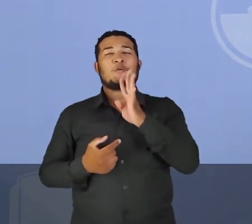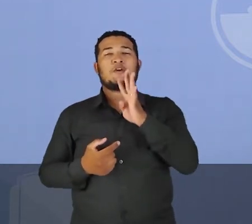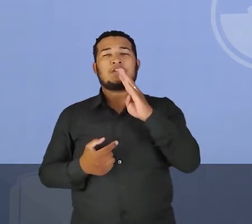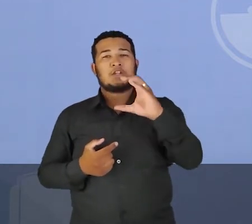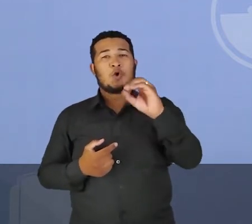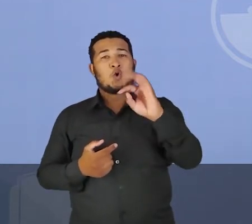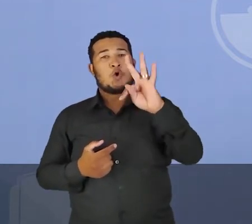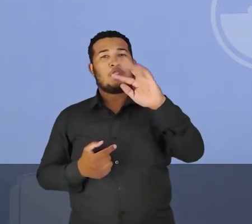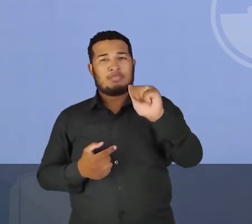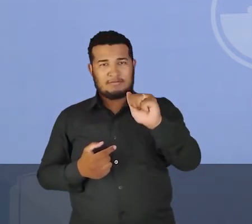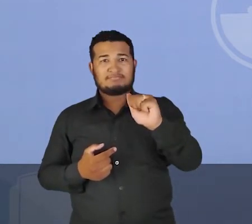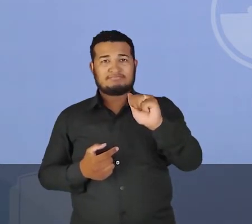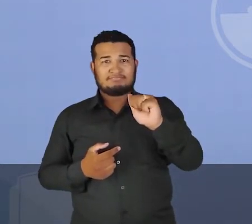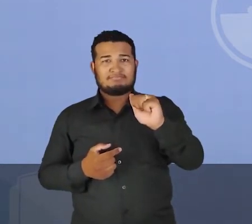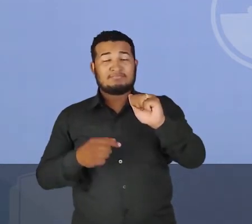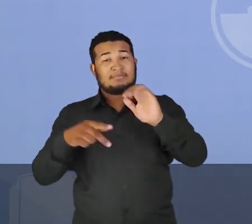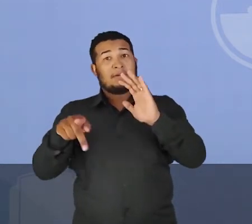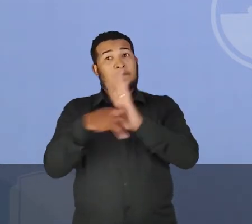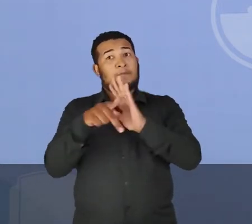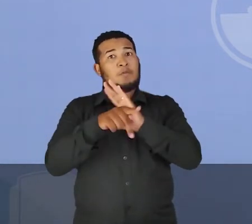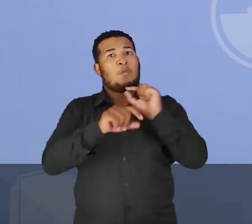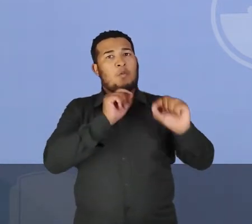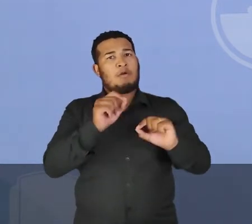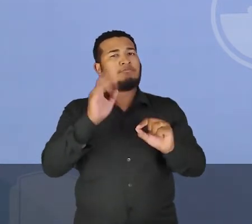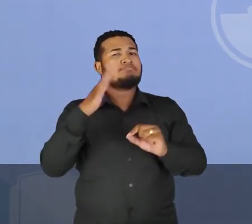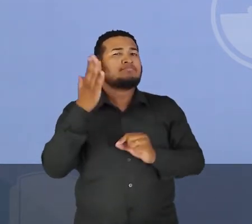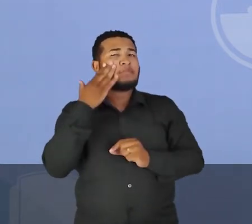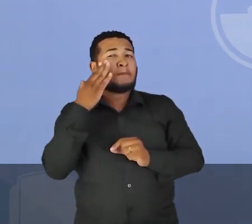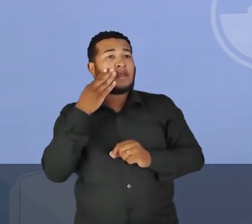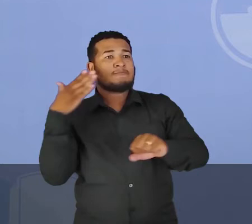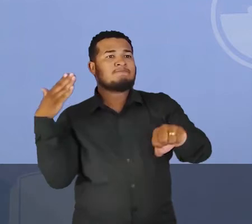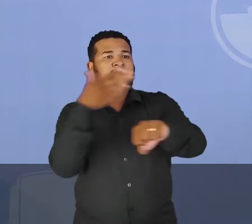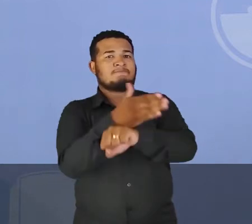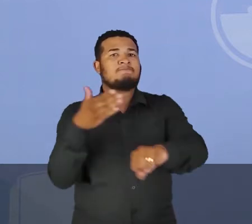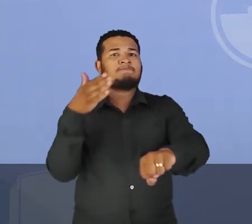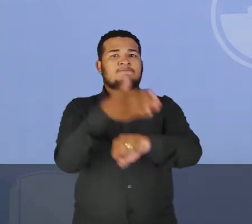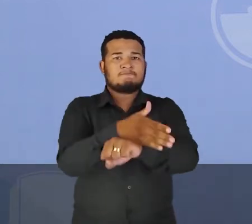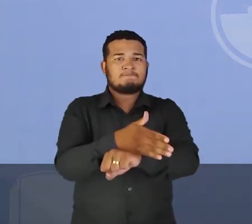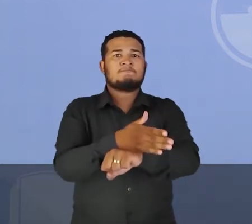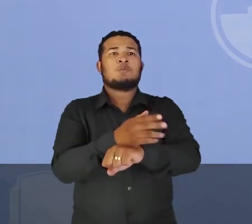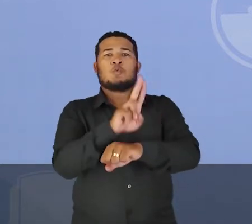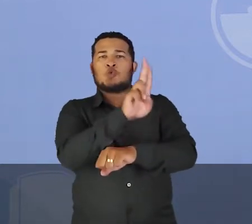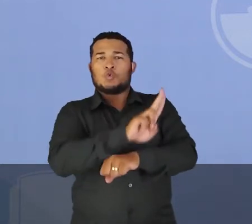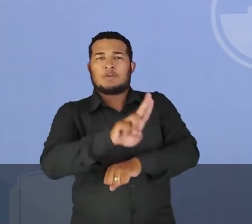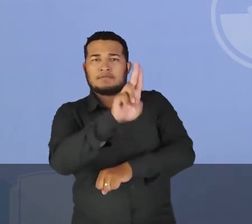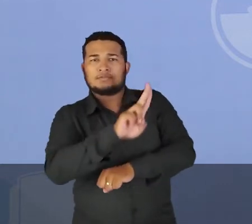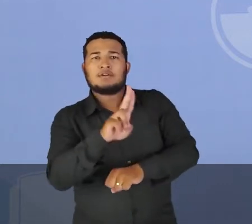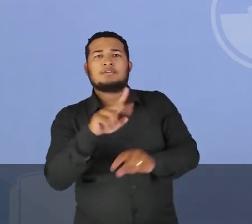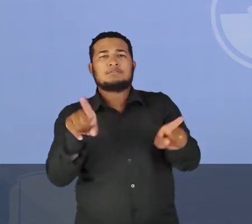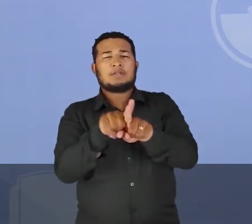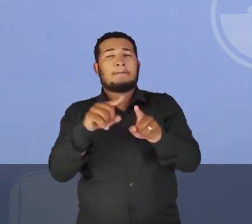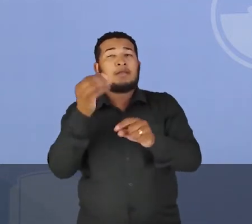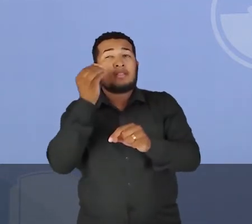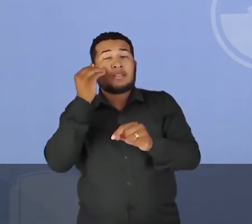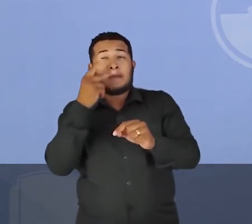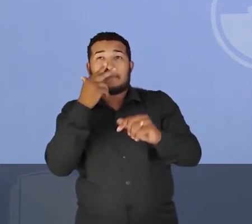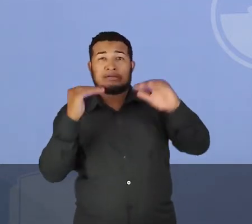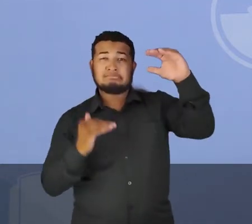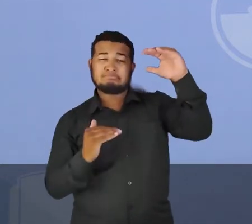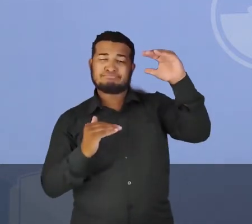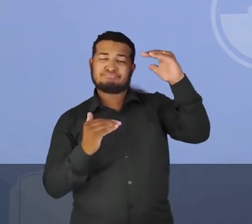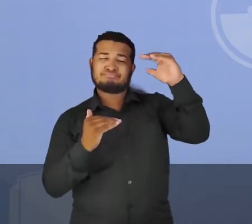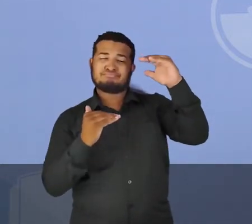cotas raciais, que tem como objetivo garantir o acesso do negro à universidade e tentar diminuir